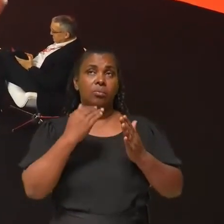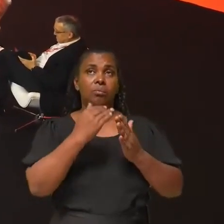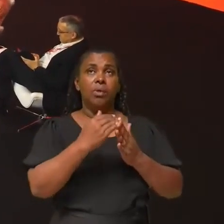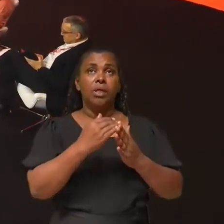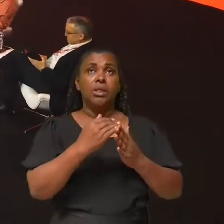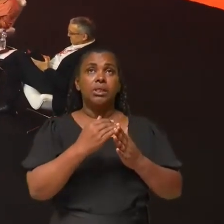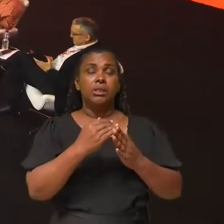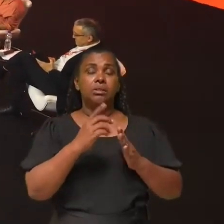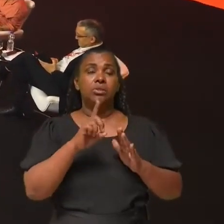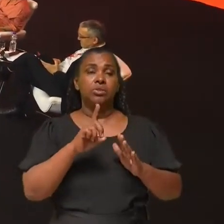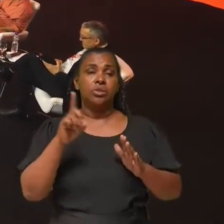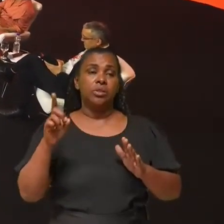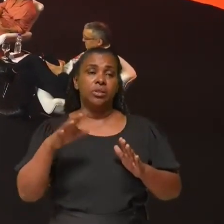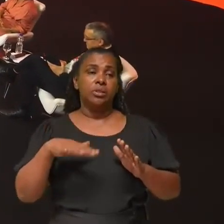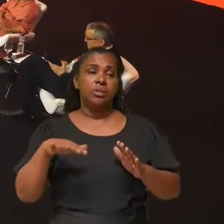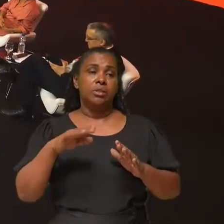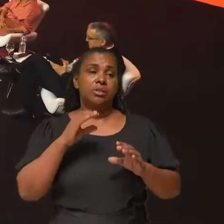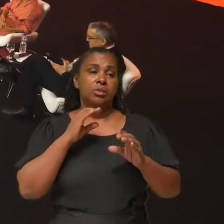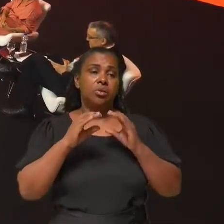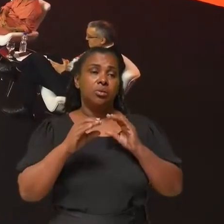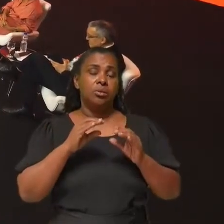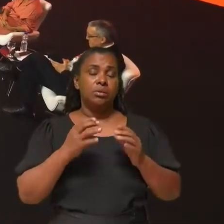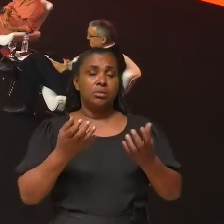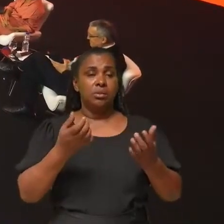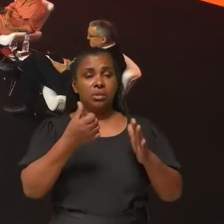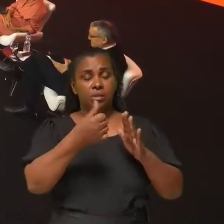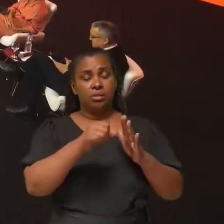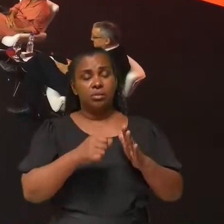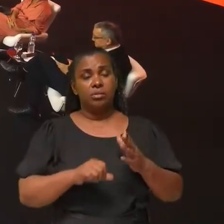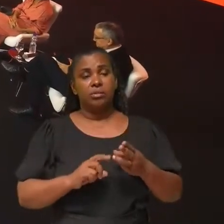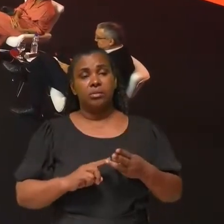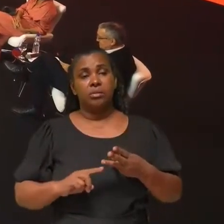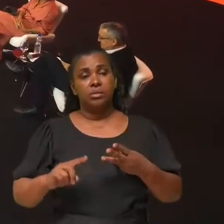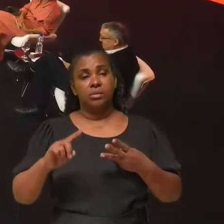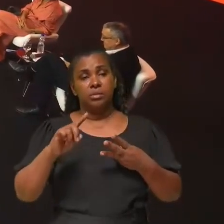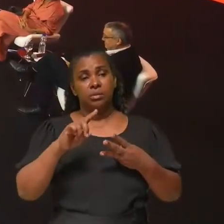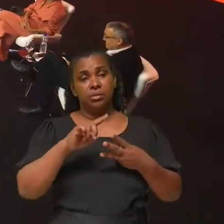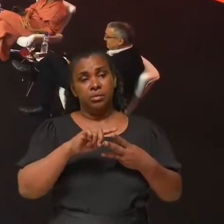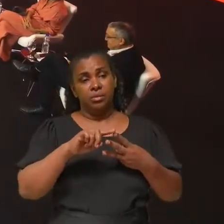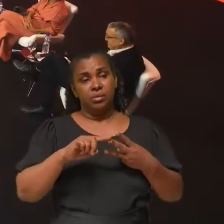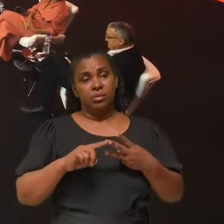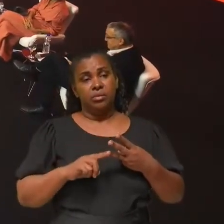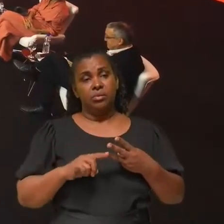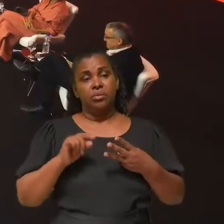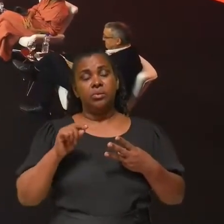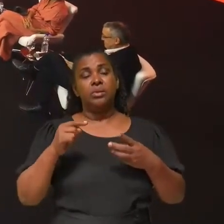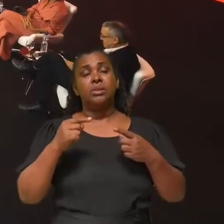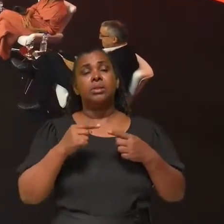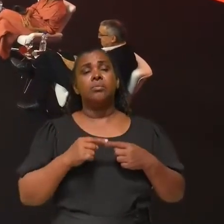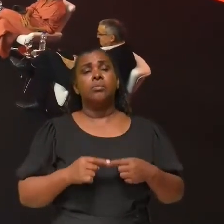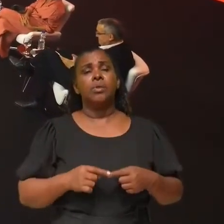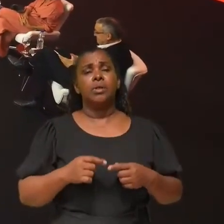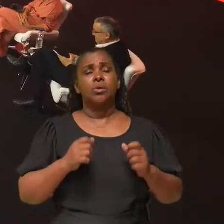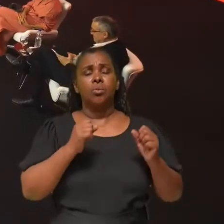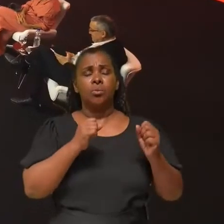analisasse rapidinho 3 pontos. O que isso tem a ver com poder econômico, outro, o que isso tem a ver